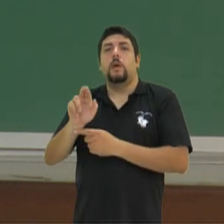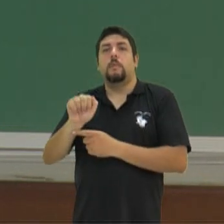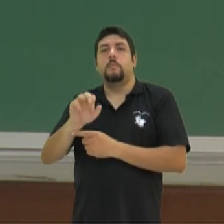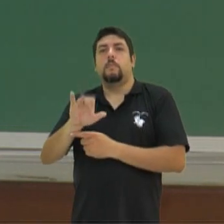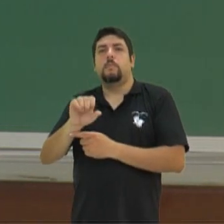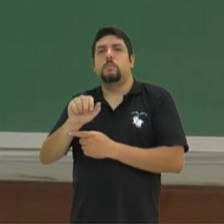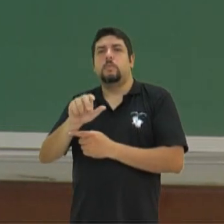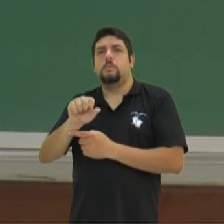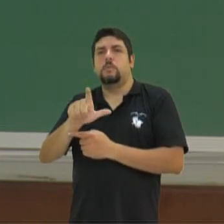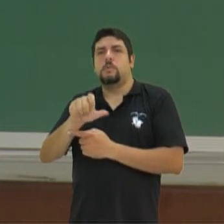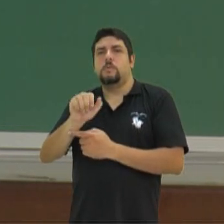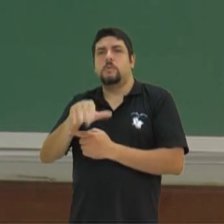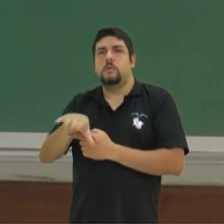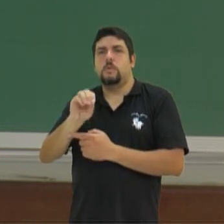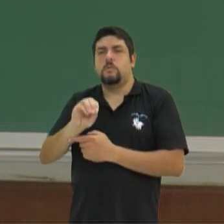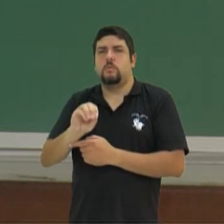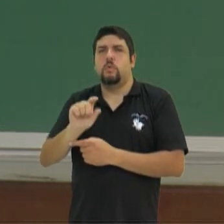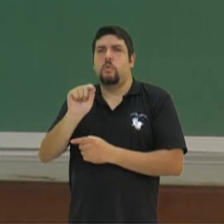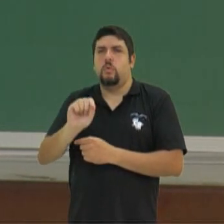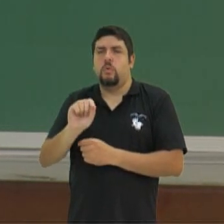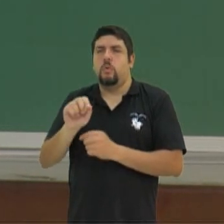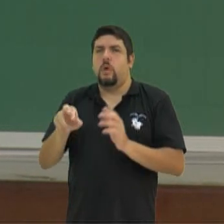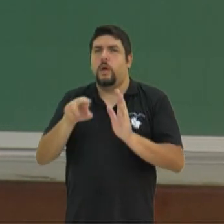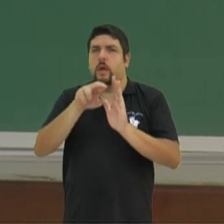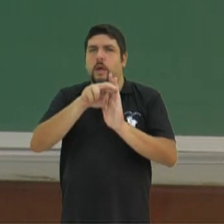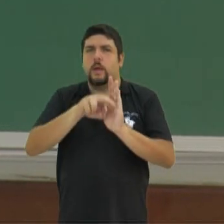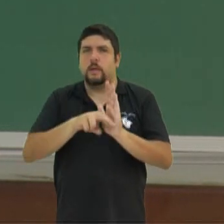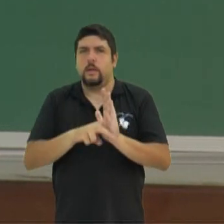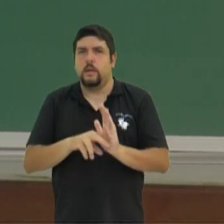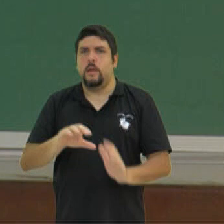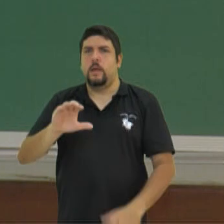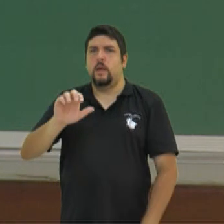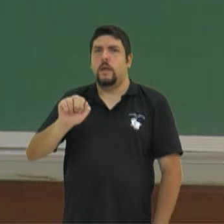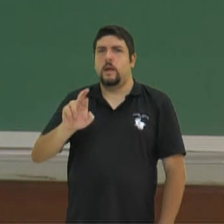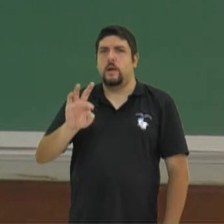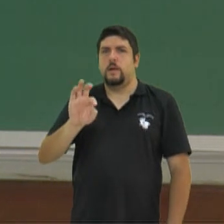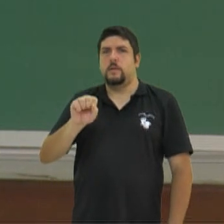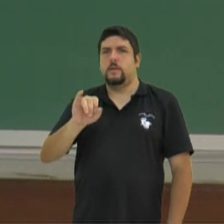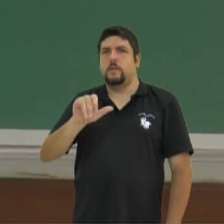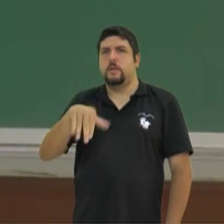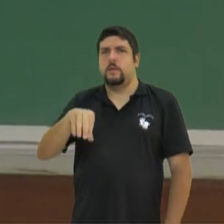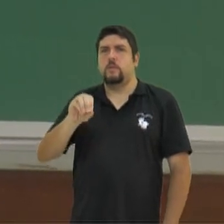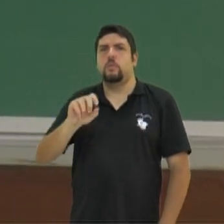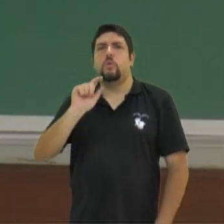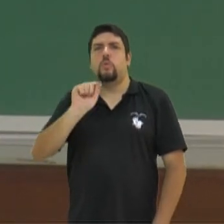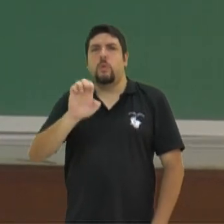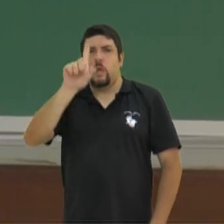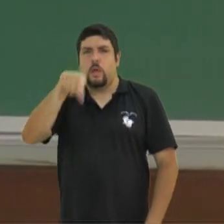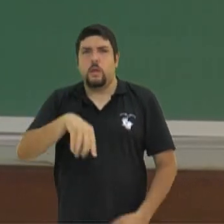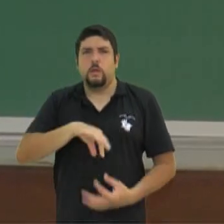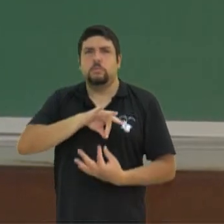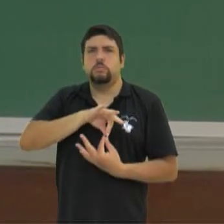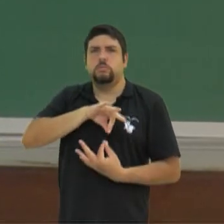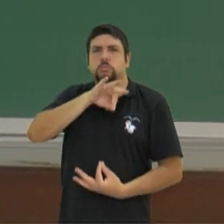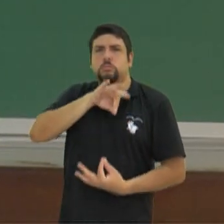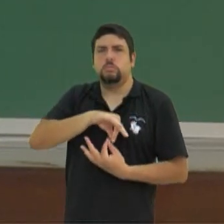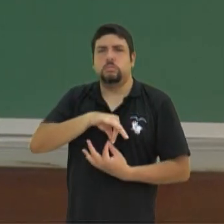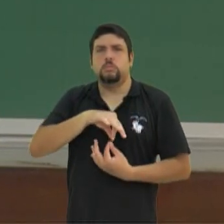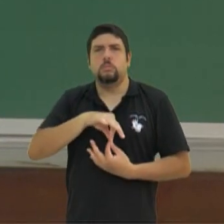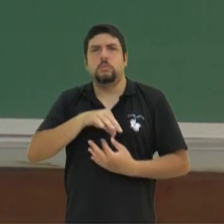regras cartesianas, né? Lembrem lá das regras para a orientação do espírito.